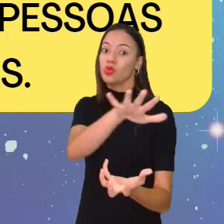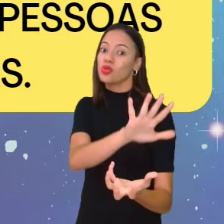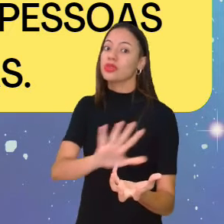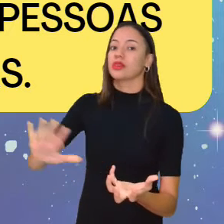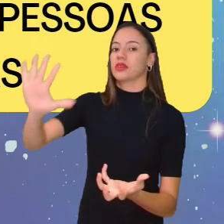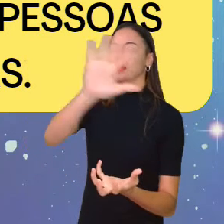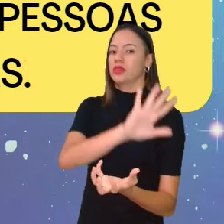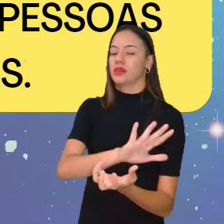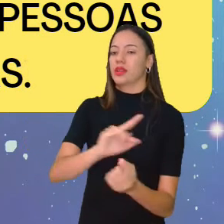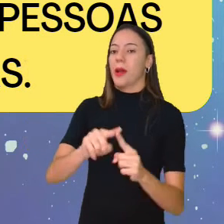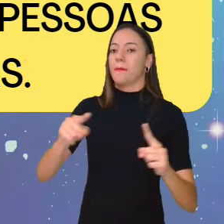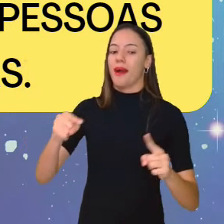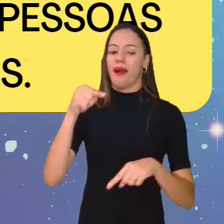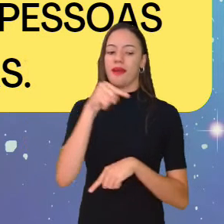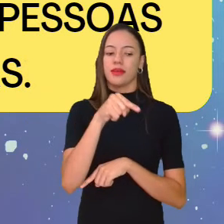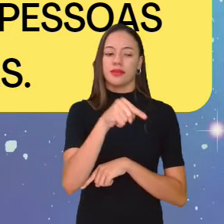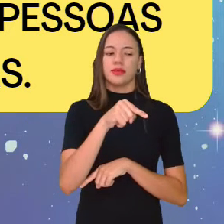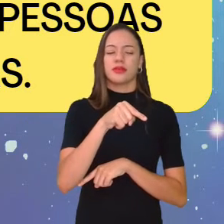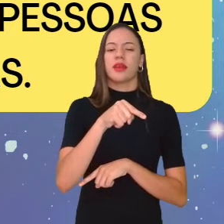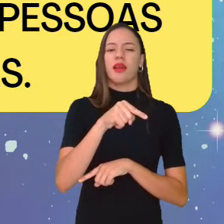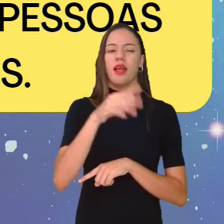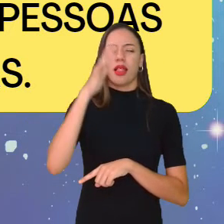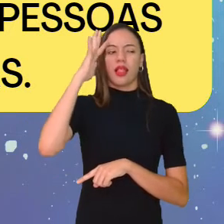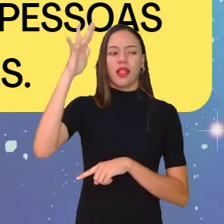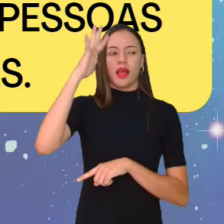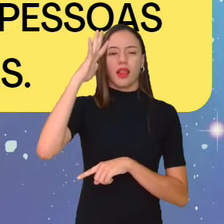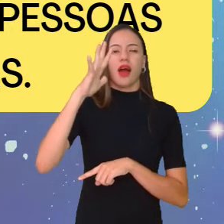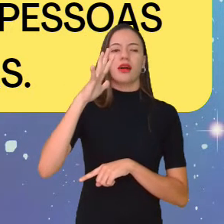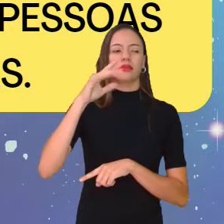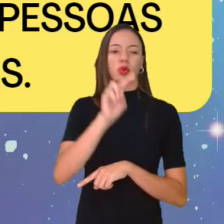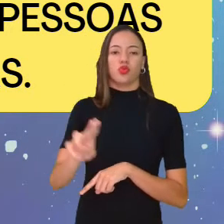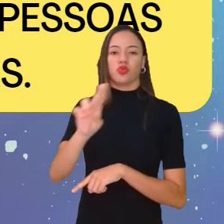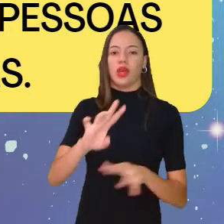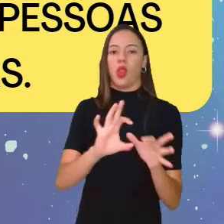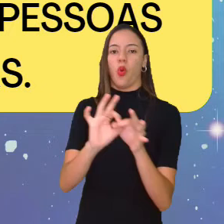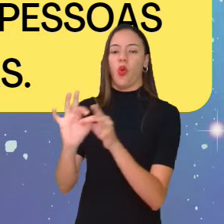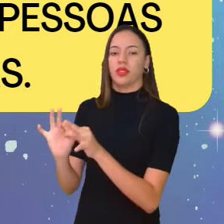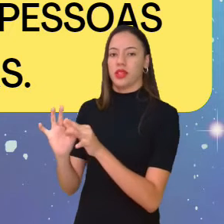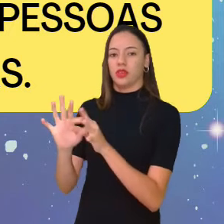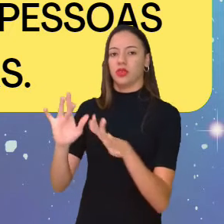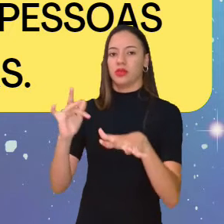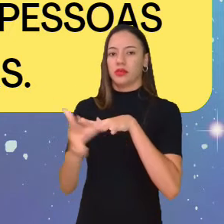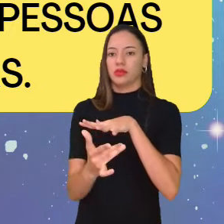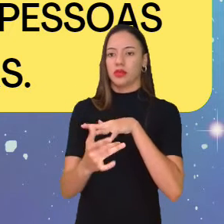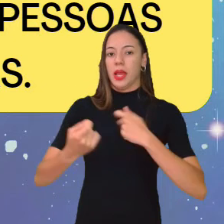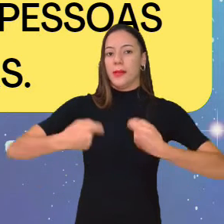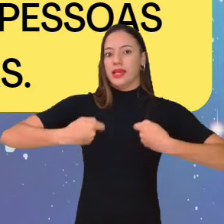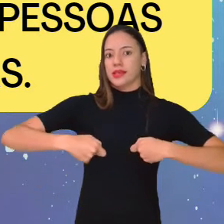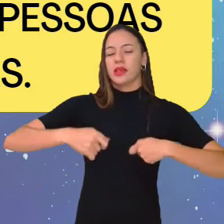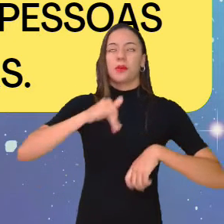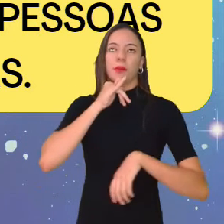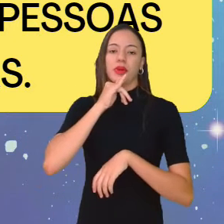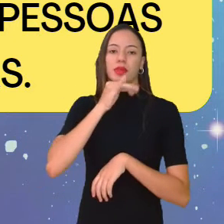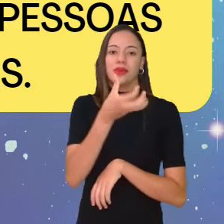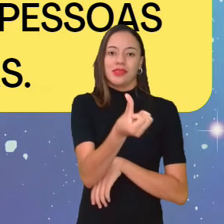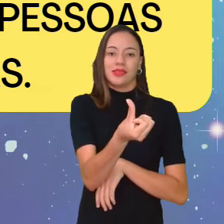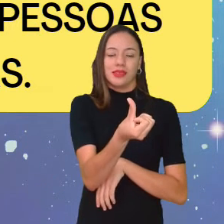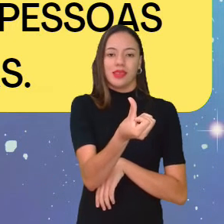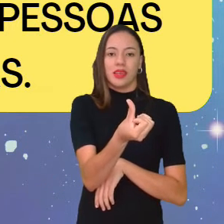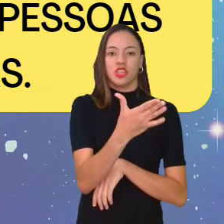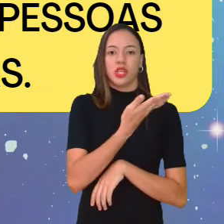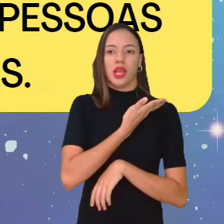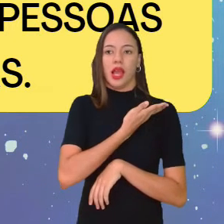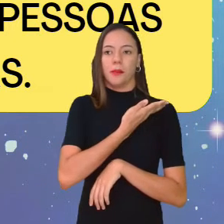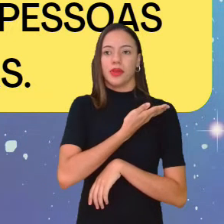pego e foi trazido para as redes sociais. São necessários, no máximo, 6 laços de amizade para que 2